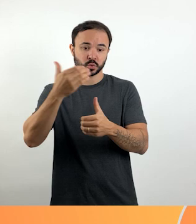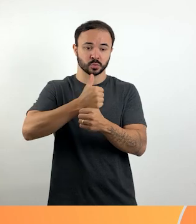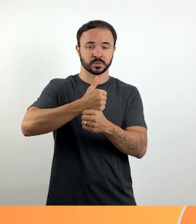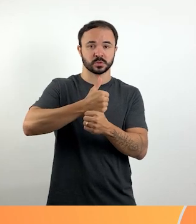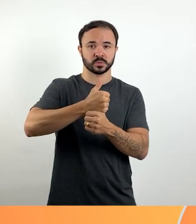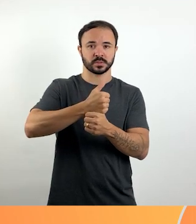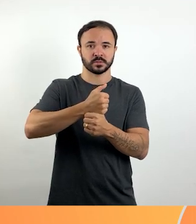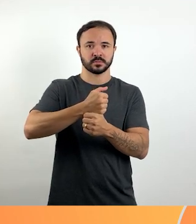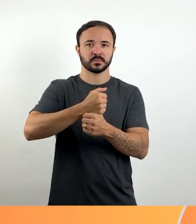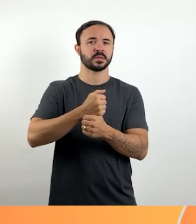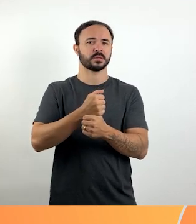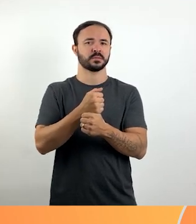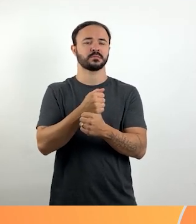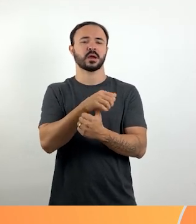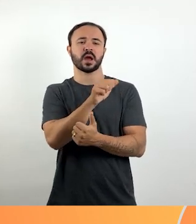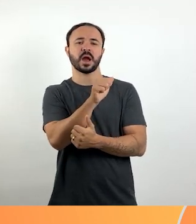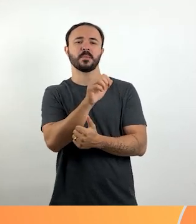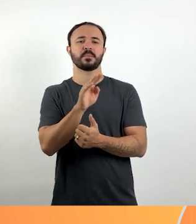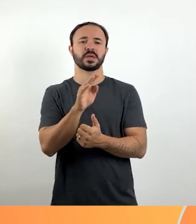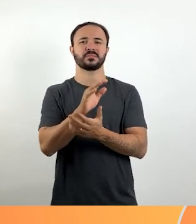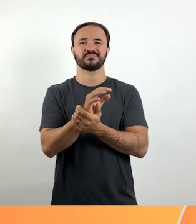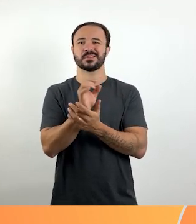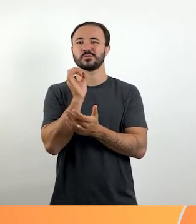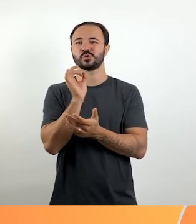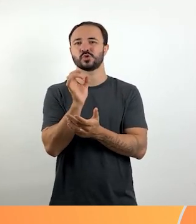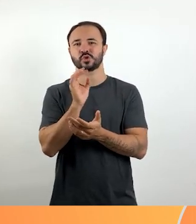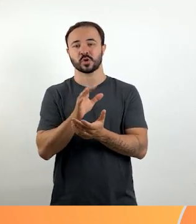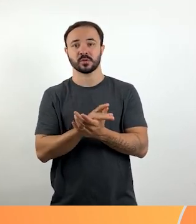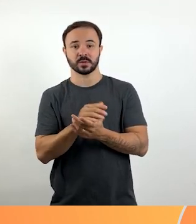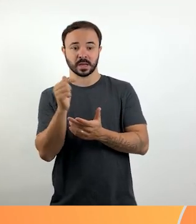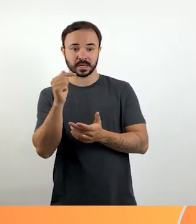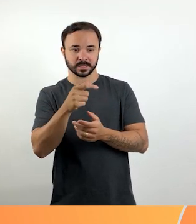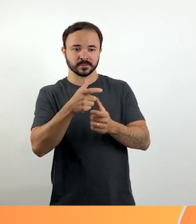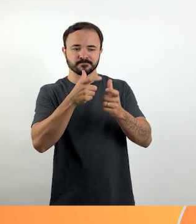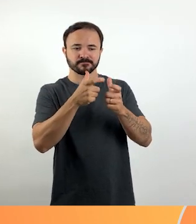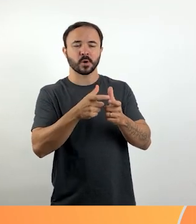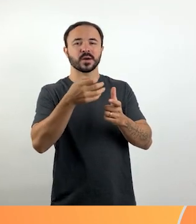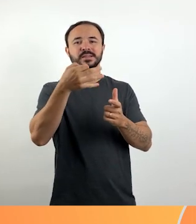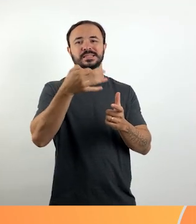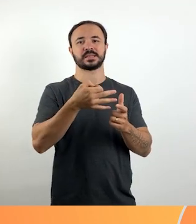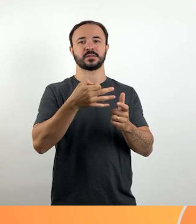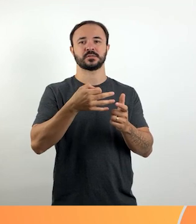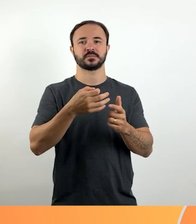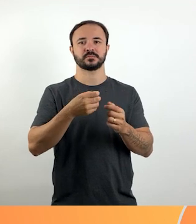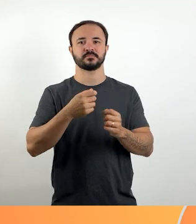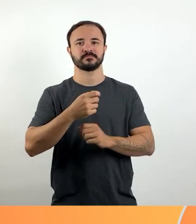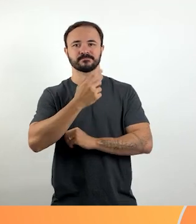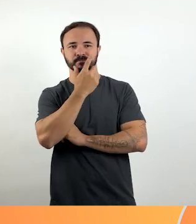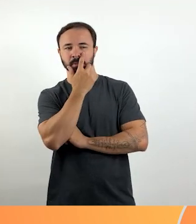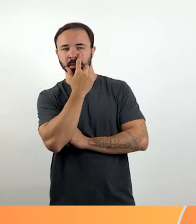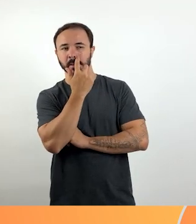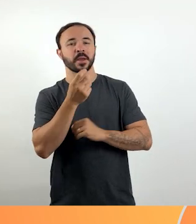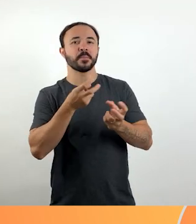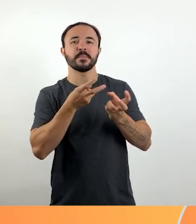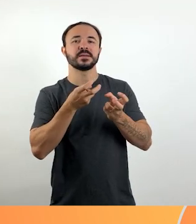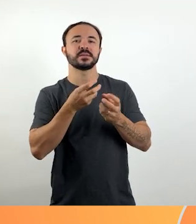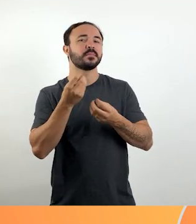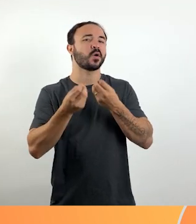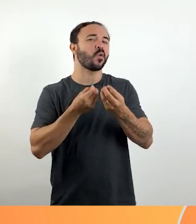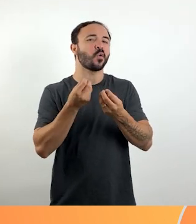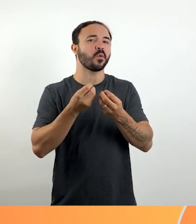AB o valor 10A mais B somente nessa parte aqui, olha só o que é que vai acontecer.